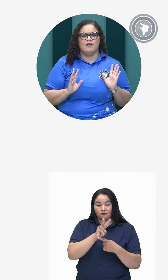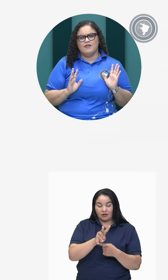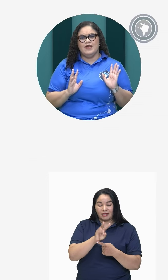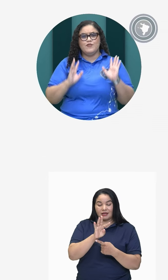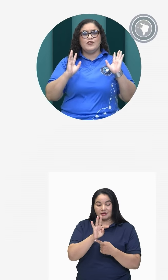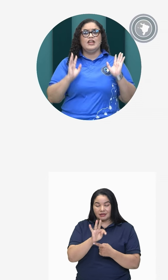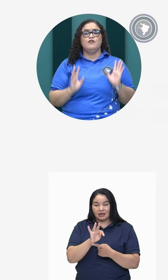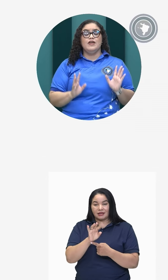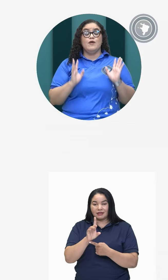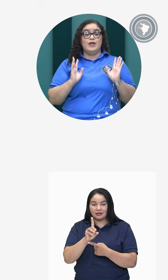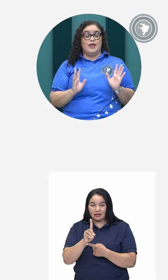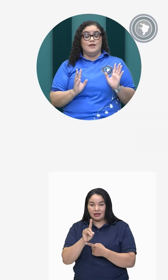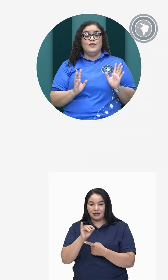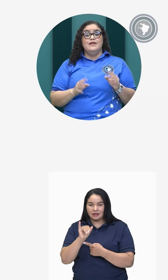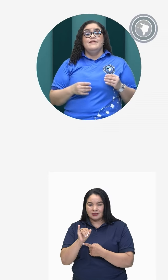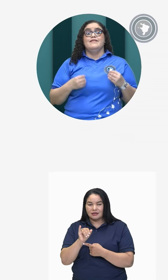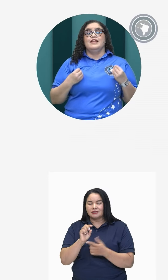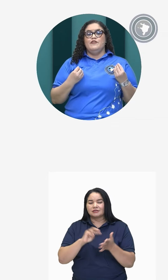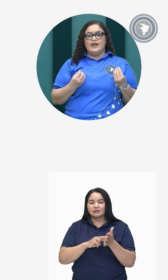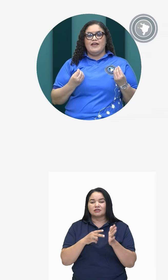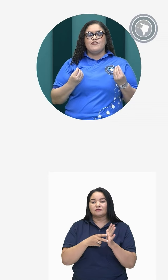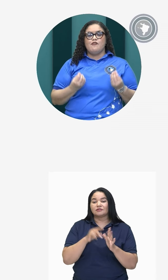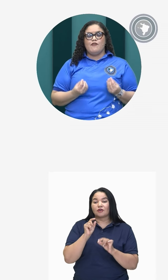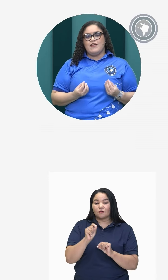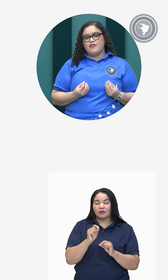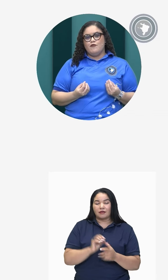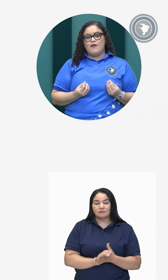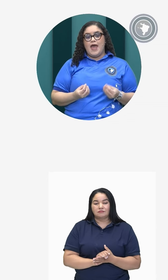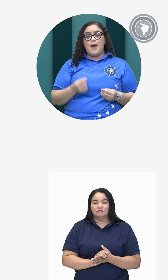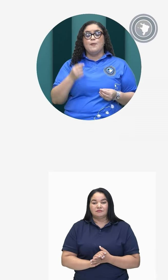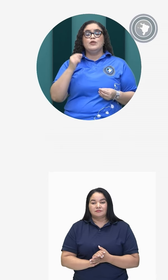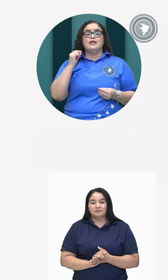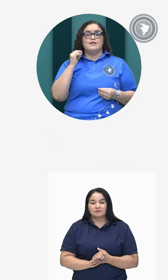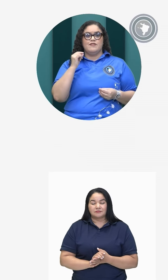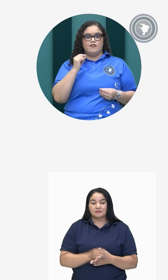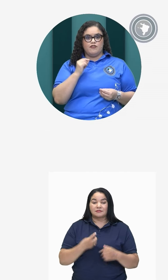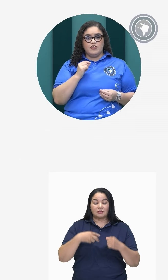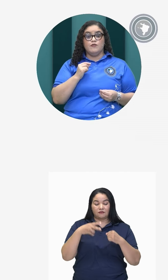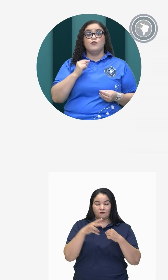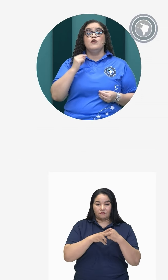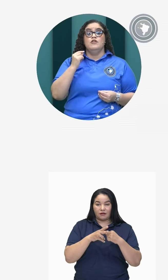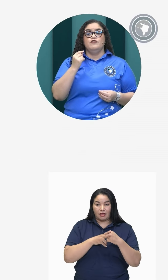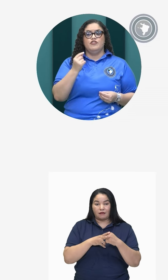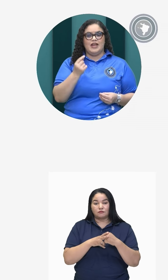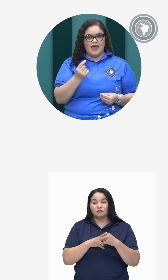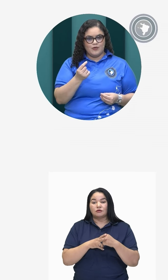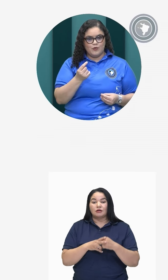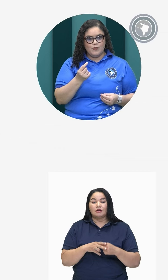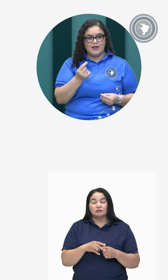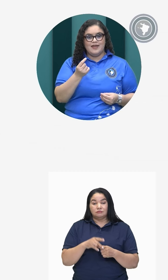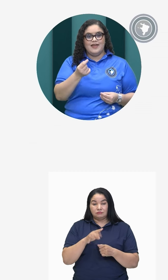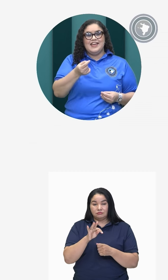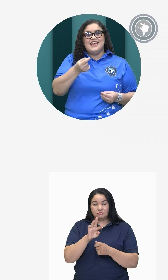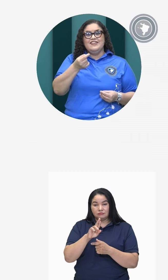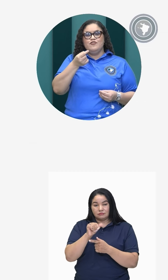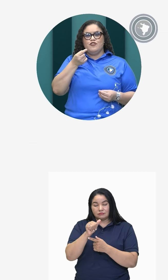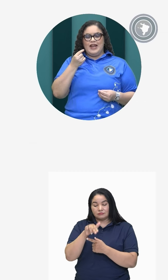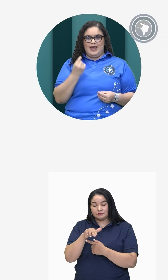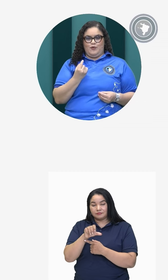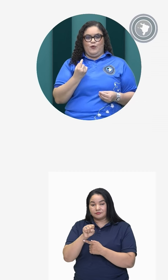Professor, isso significa o quê? Significa que este é um verbo transitivo, direto